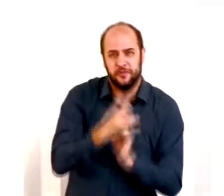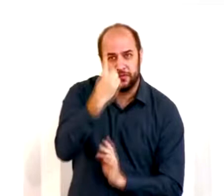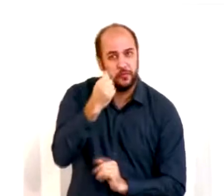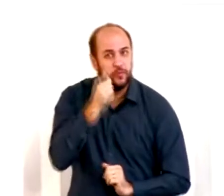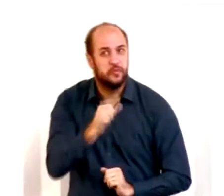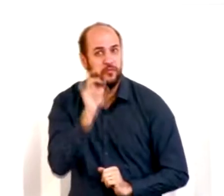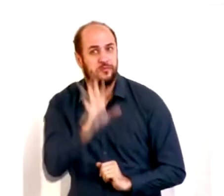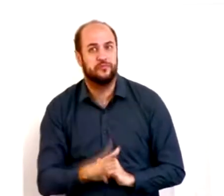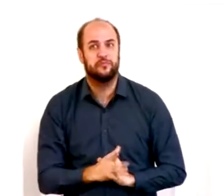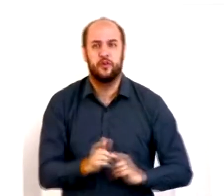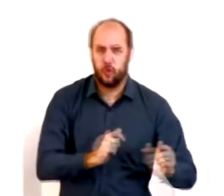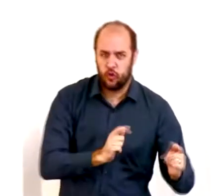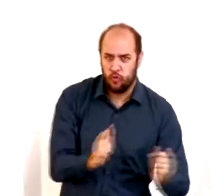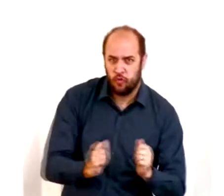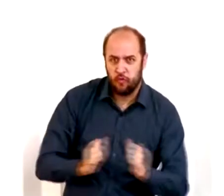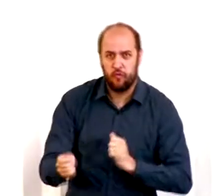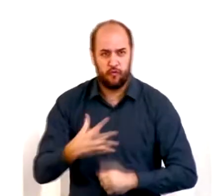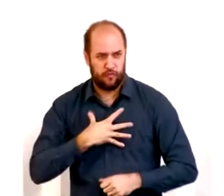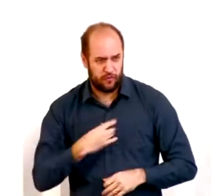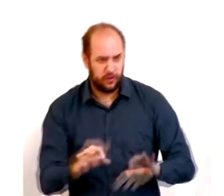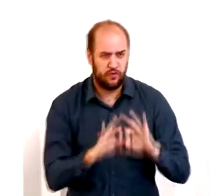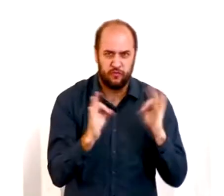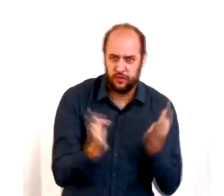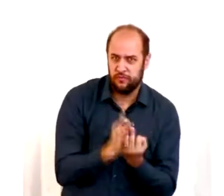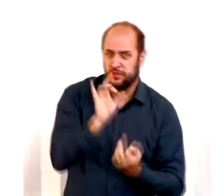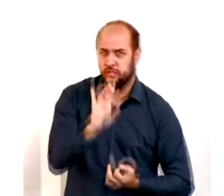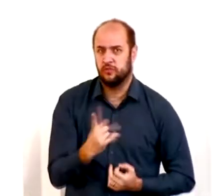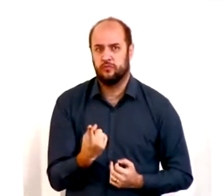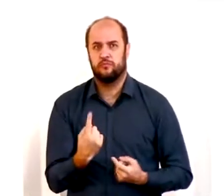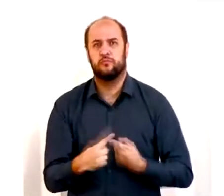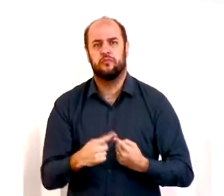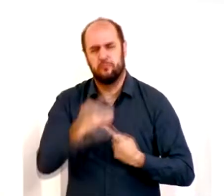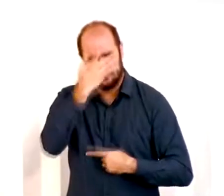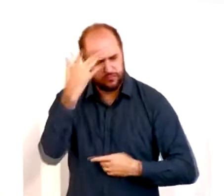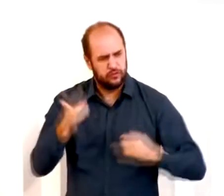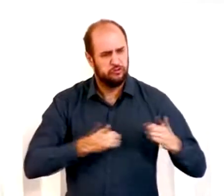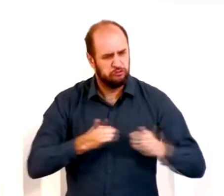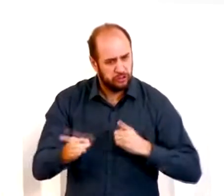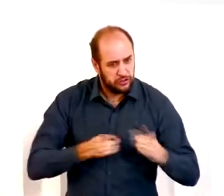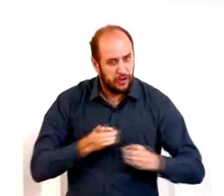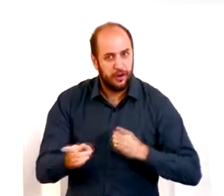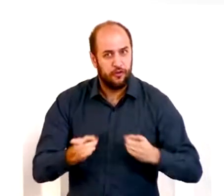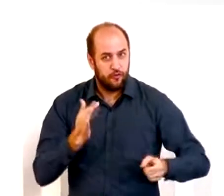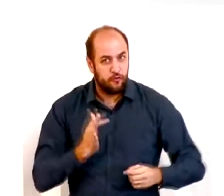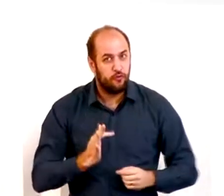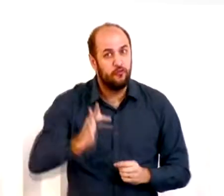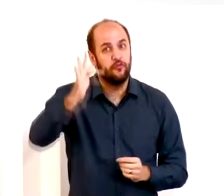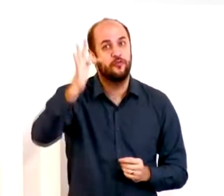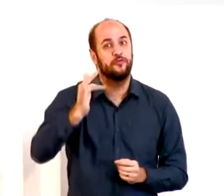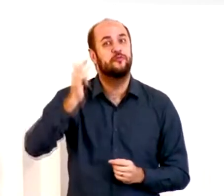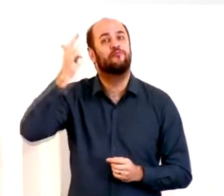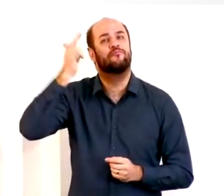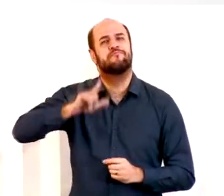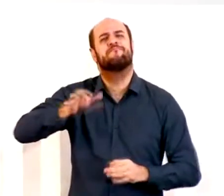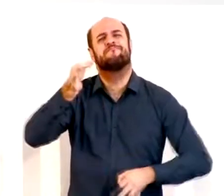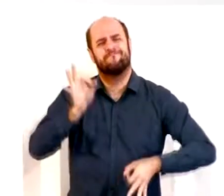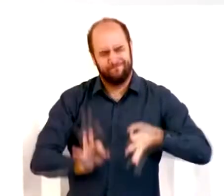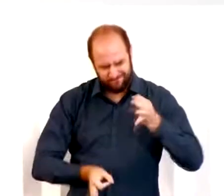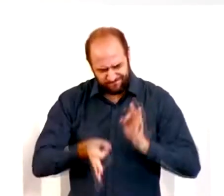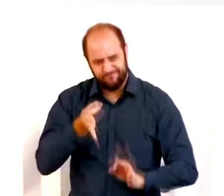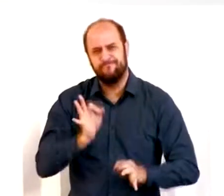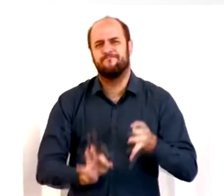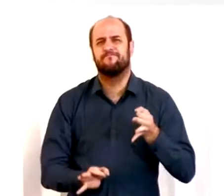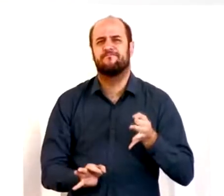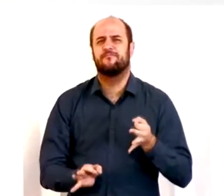própria casa. Pois os que desempenharem bem o diaconato alcançam para si mesmos justa